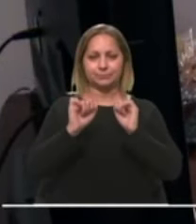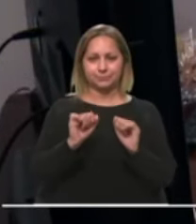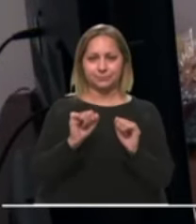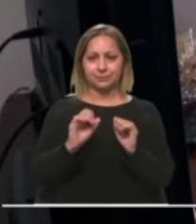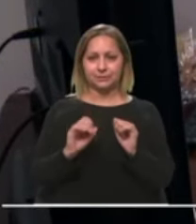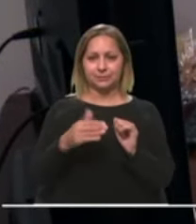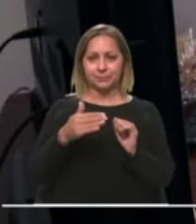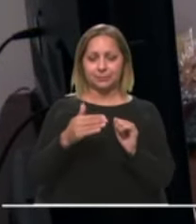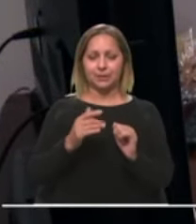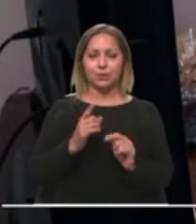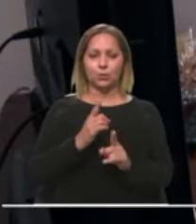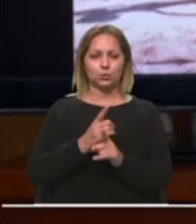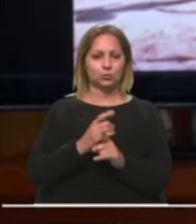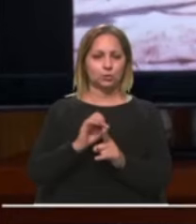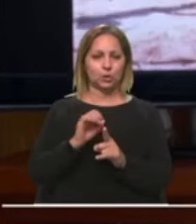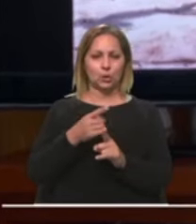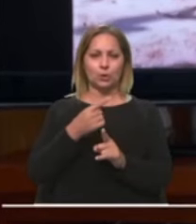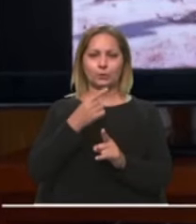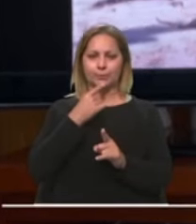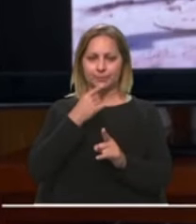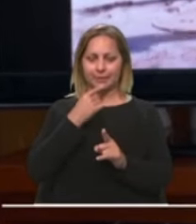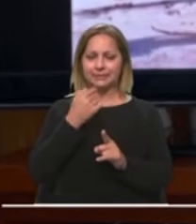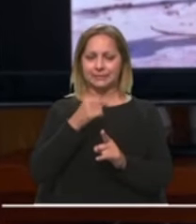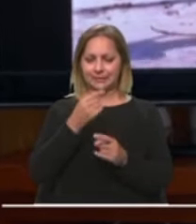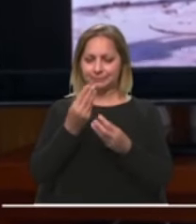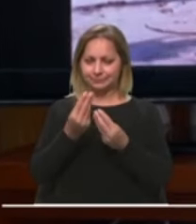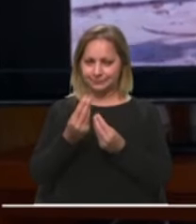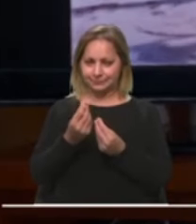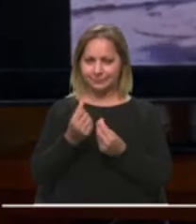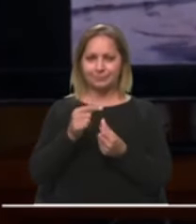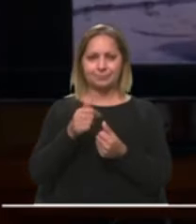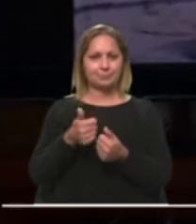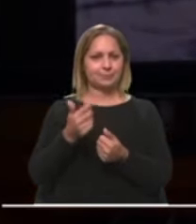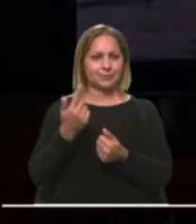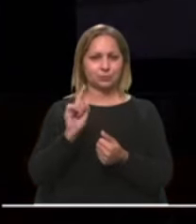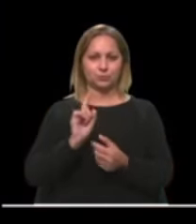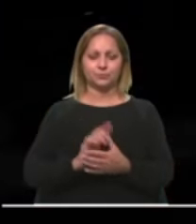primeira consulta ele viu imediatamente que havia ali algo que não estava bem.